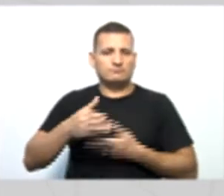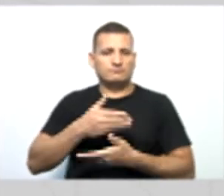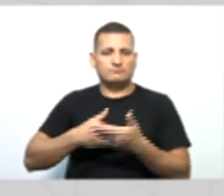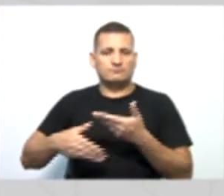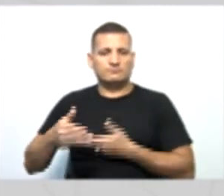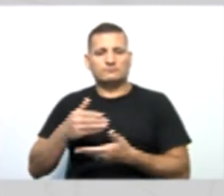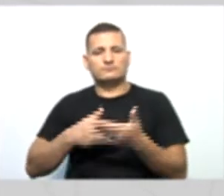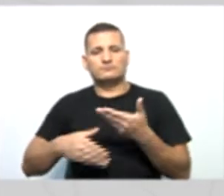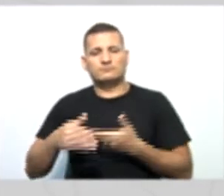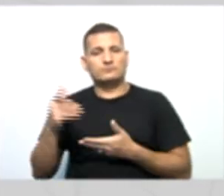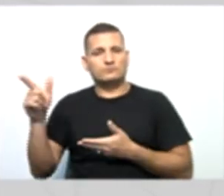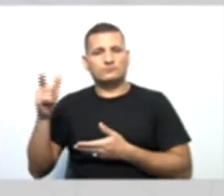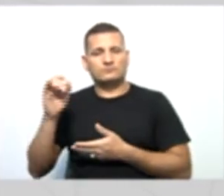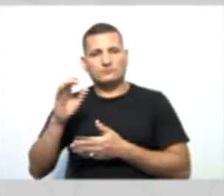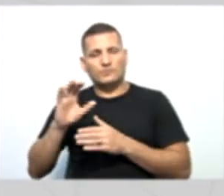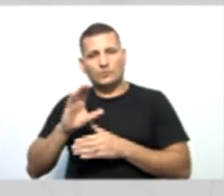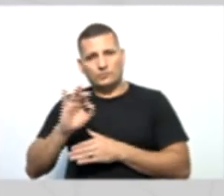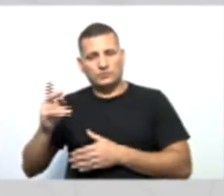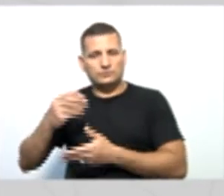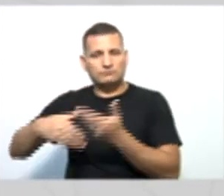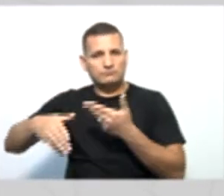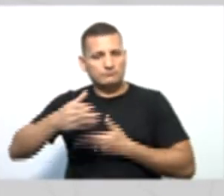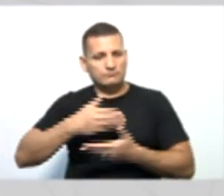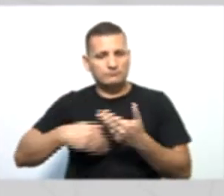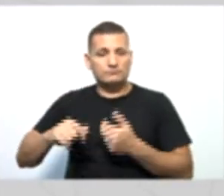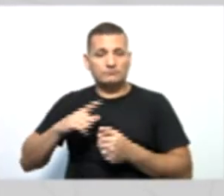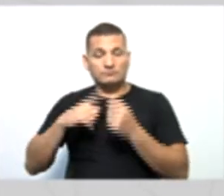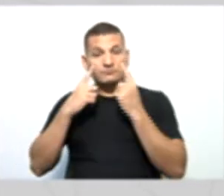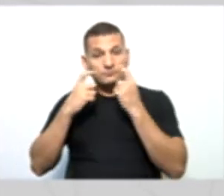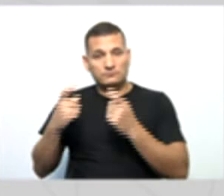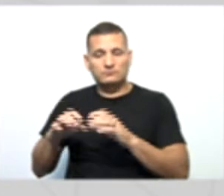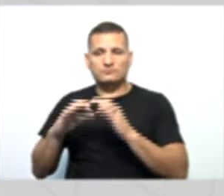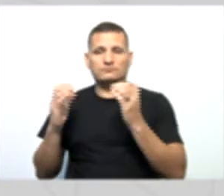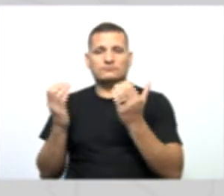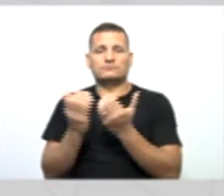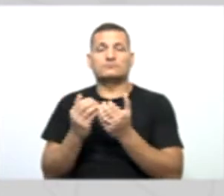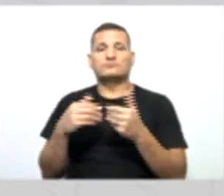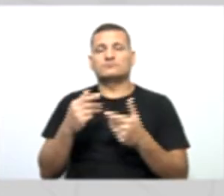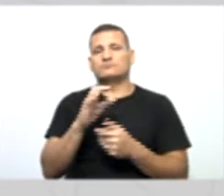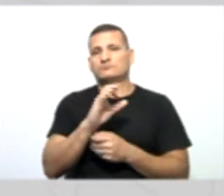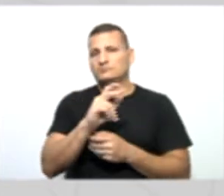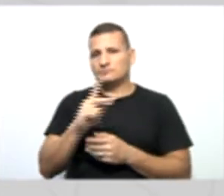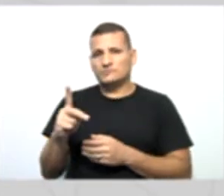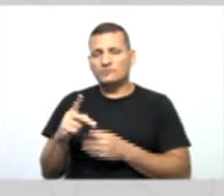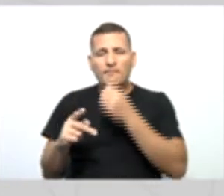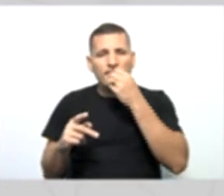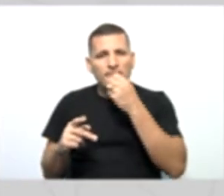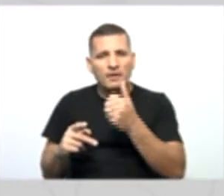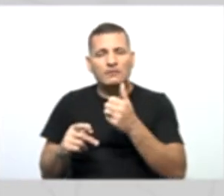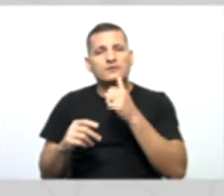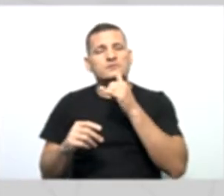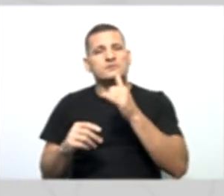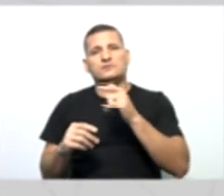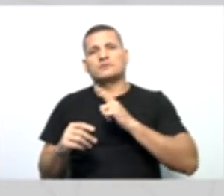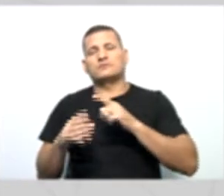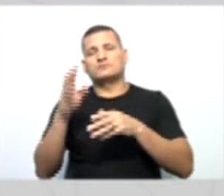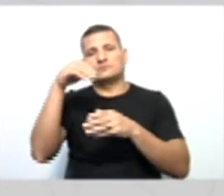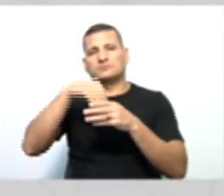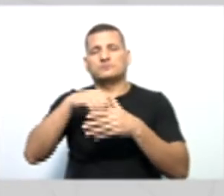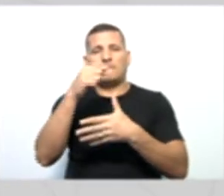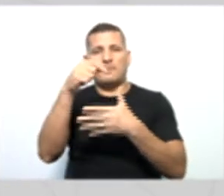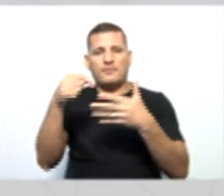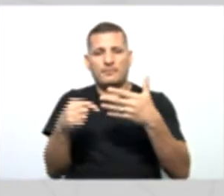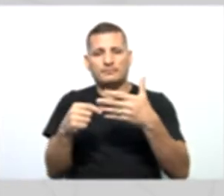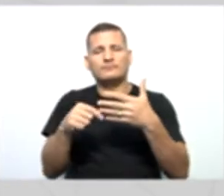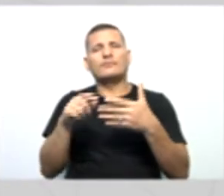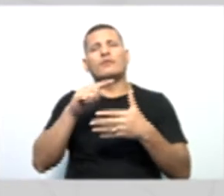ter interesse pela comunidade. Então, a cooperativa empreendedora só funciona bem se houver esses itens. E o que